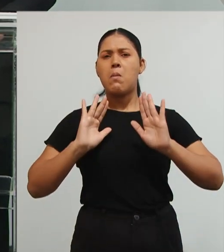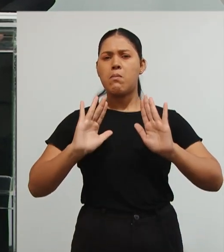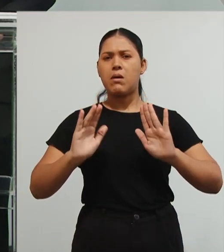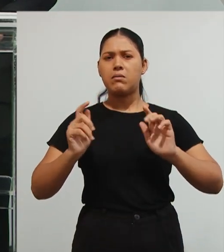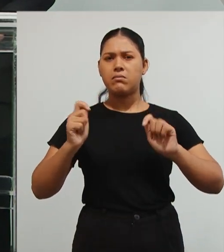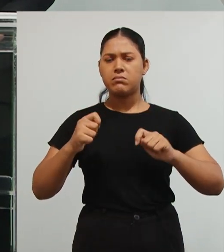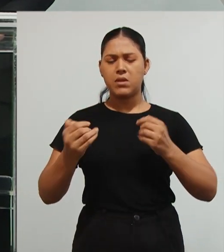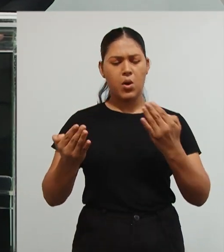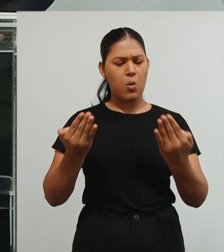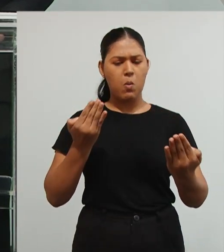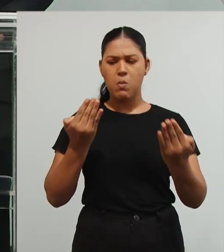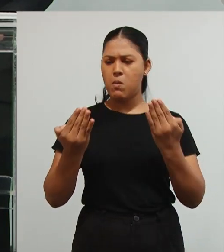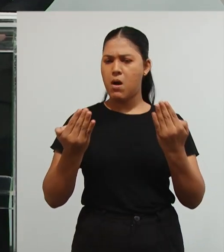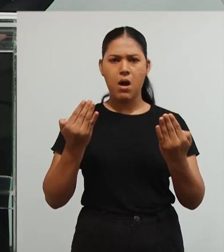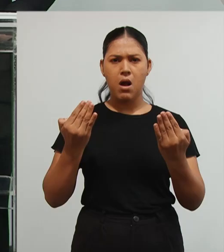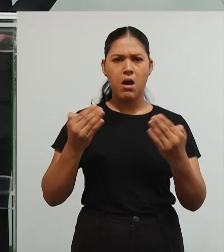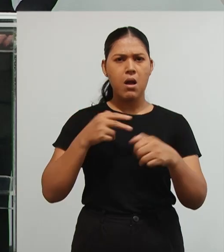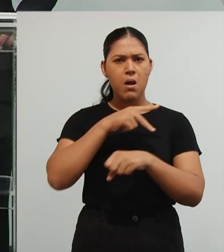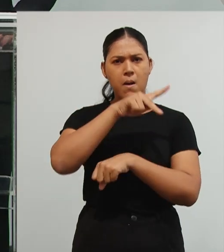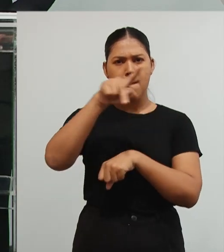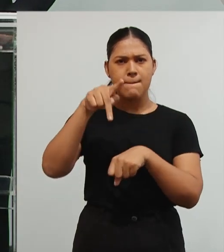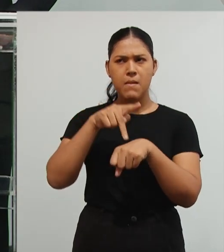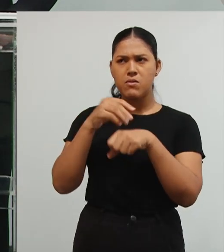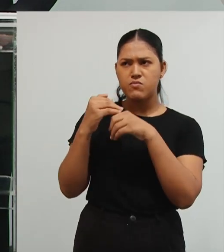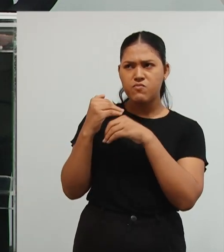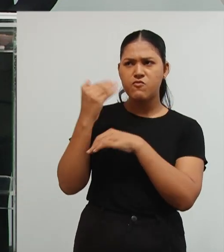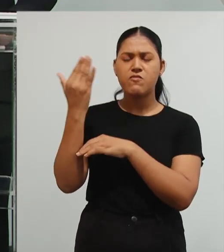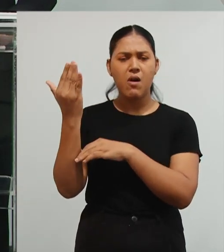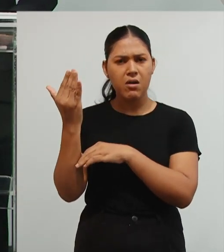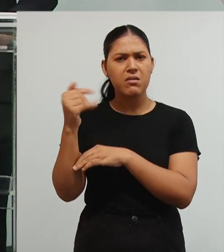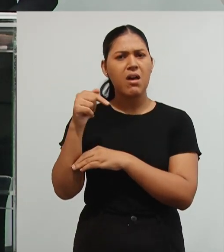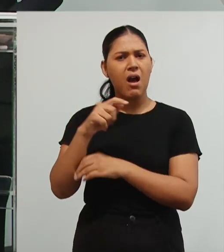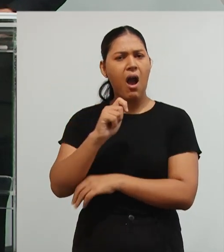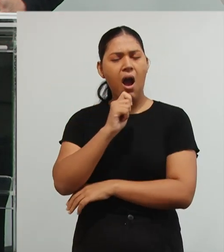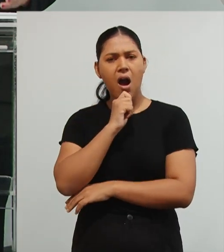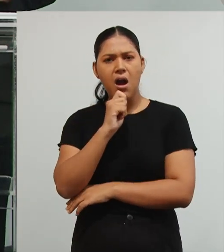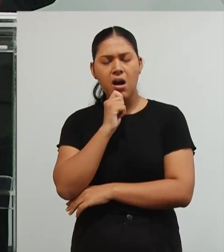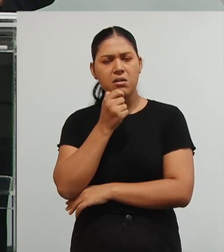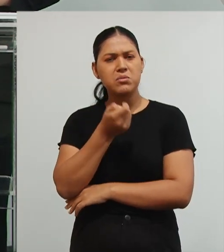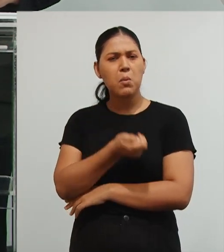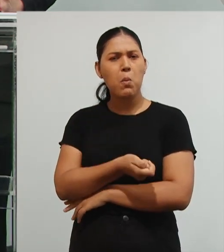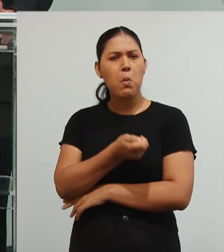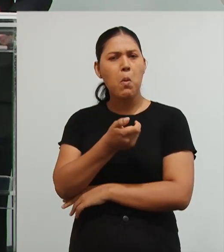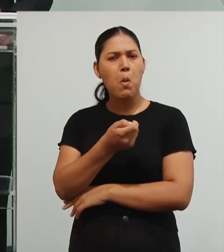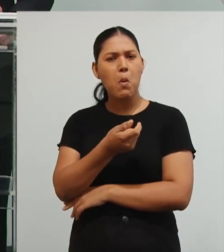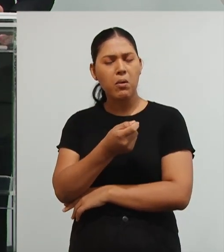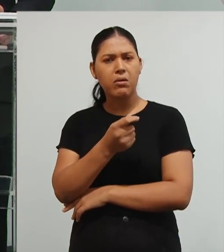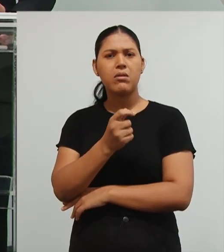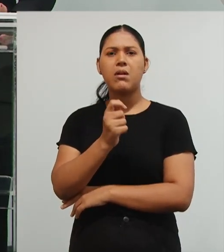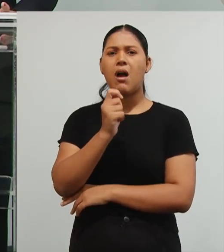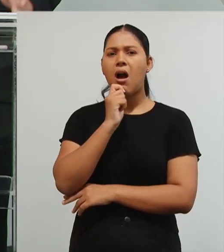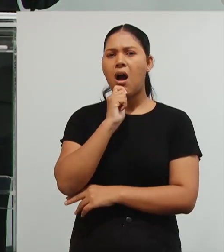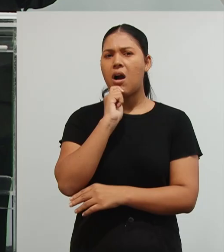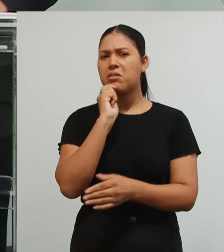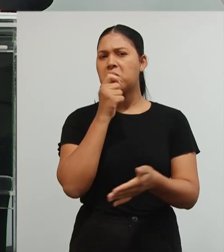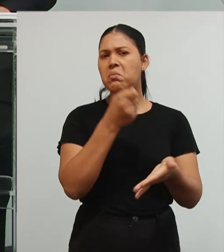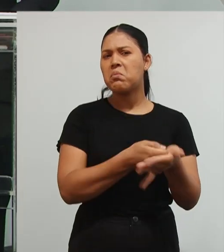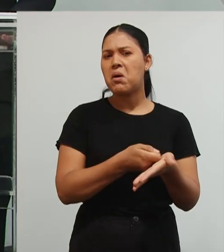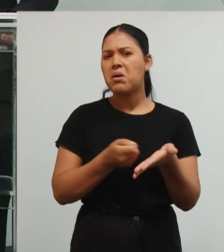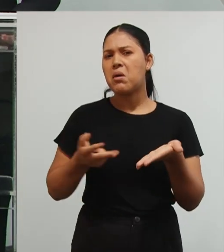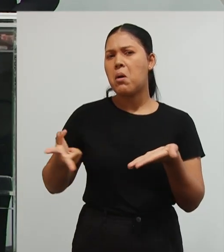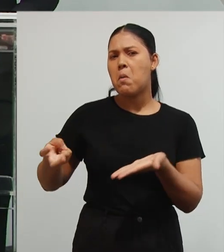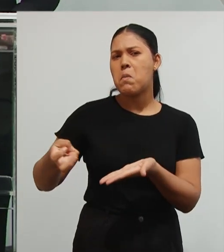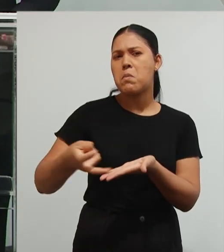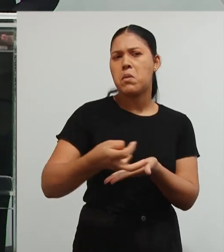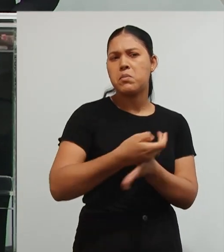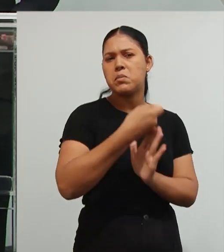dados mostram que, comparados aos países da OCDE, nós temos ainda uma taxação abaixo da média, o número de servidores públicos abaixo da média